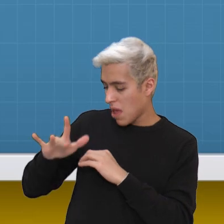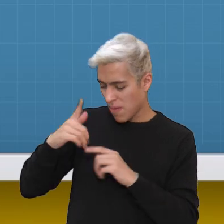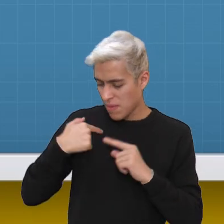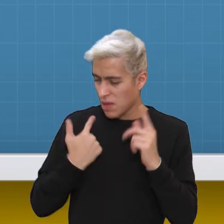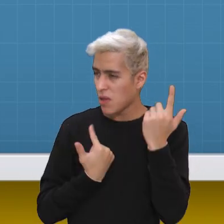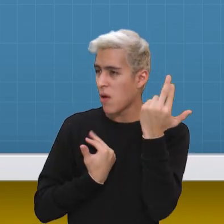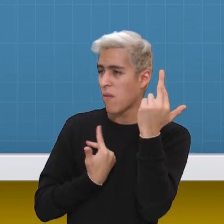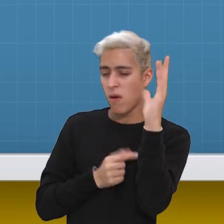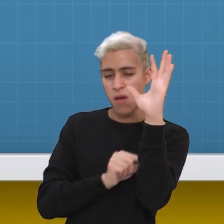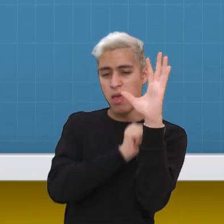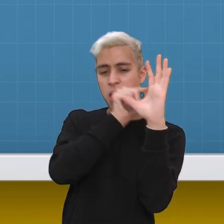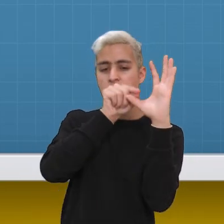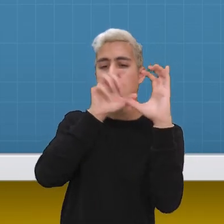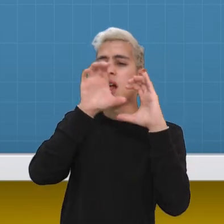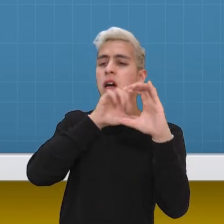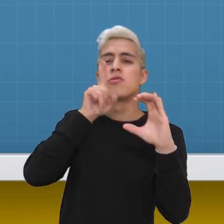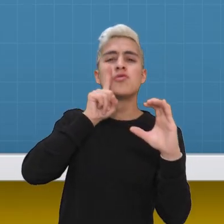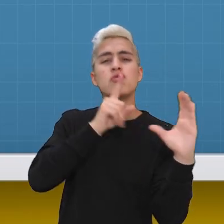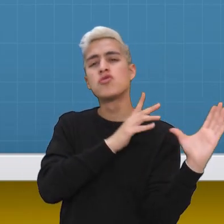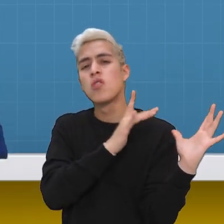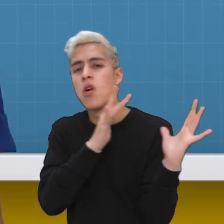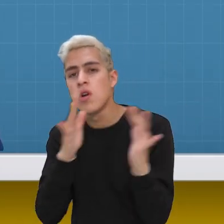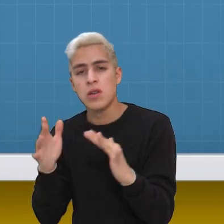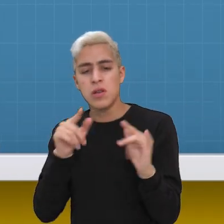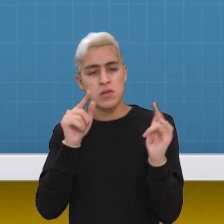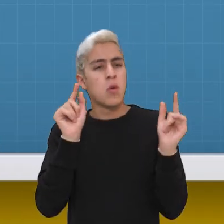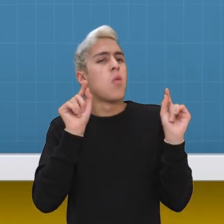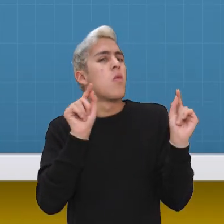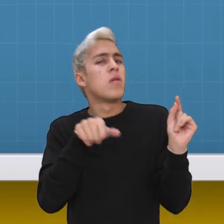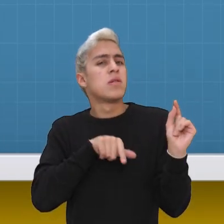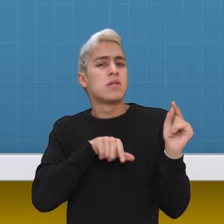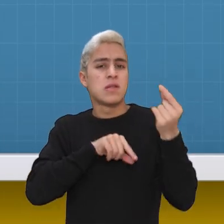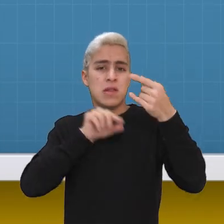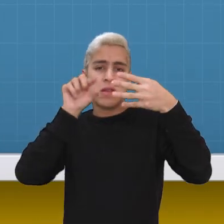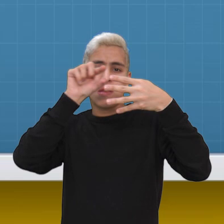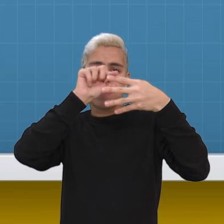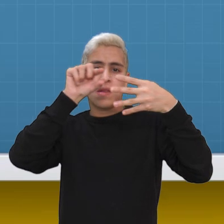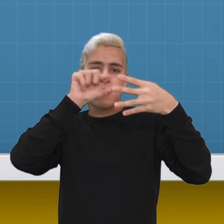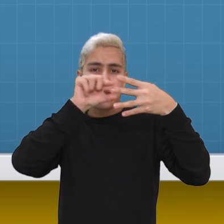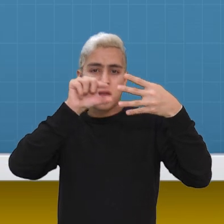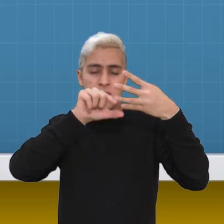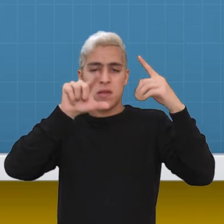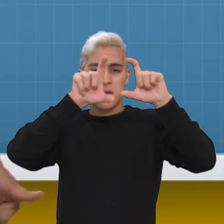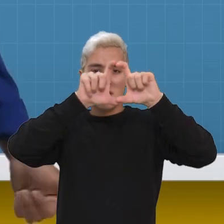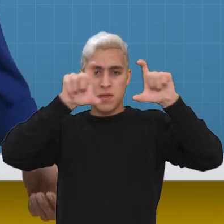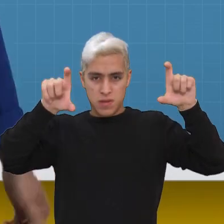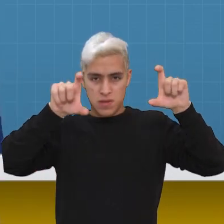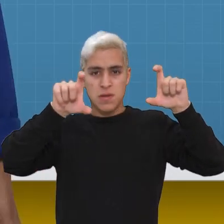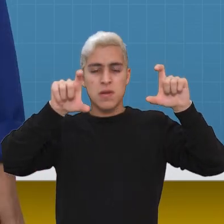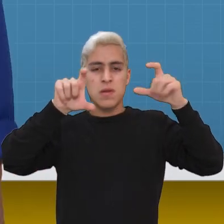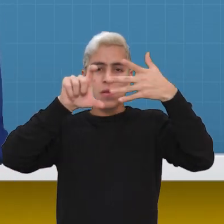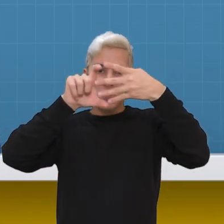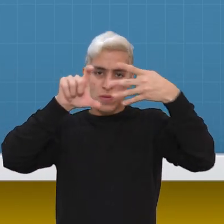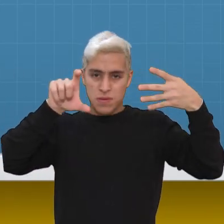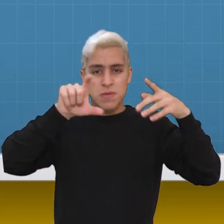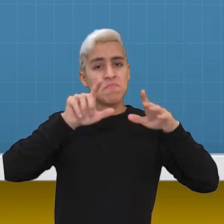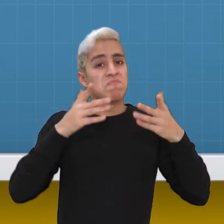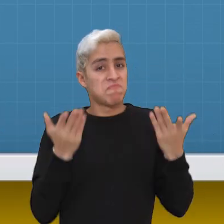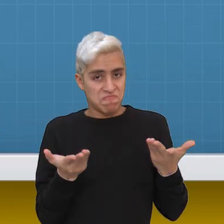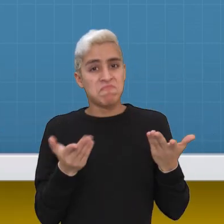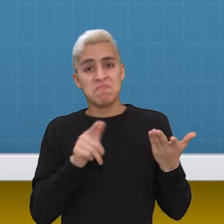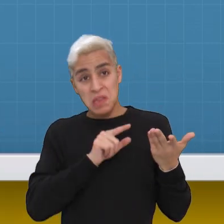sou que nem cigarra, canto sempre todo dia, e nós temos aí uma quadrinha, uma estrofe de 4 versos,